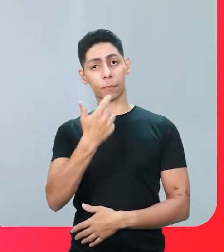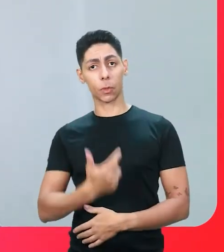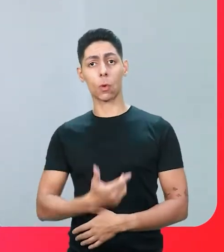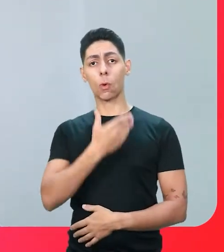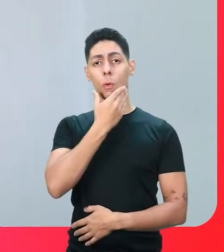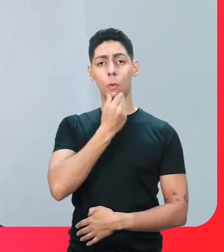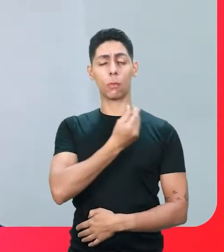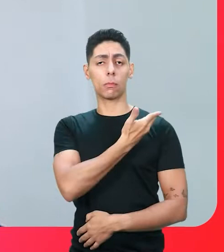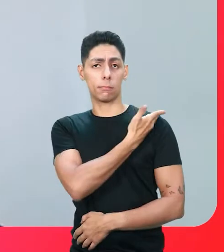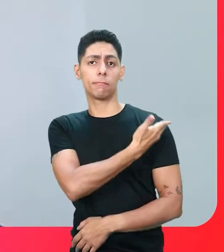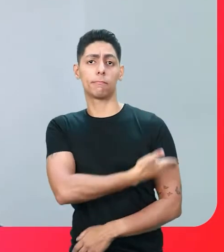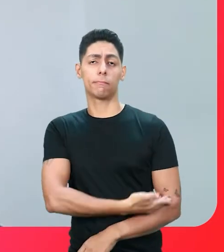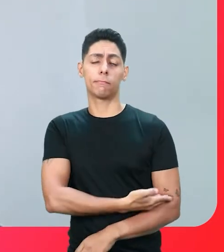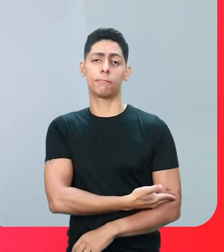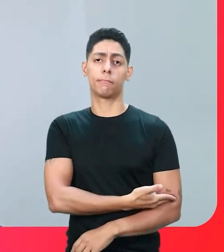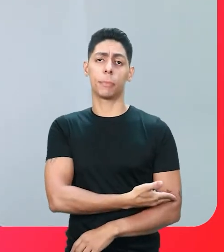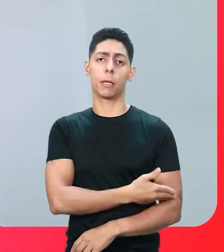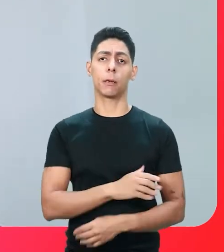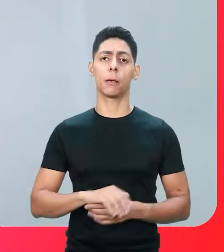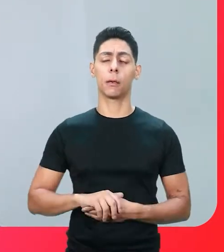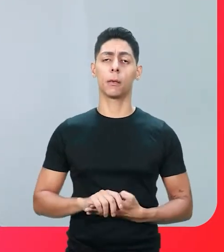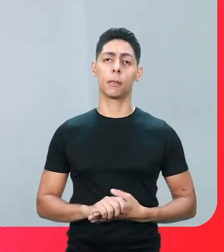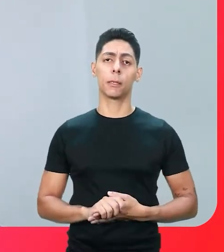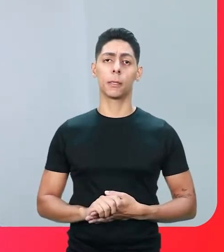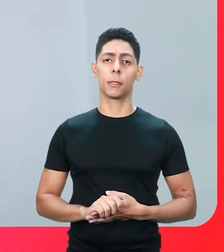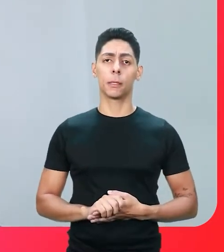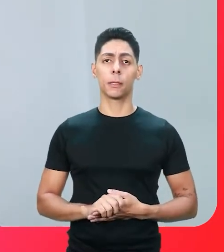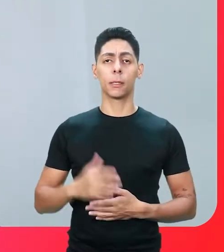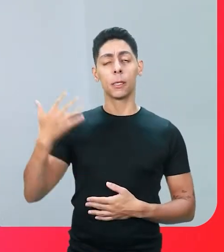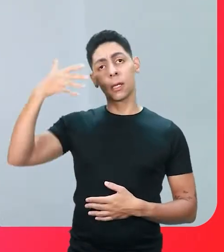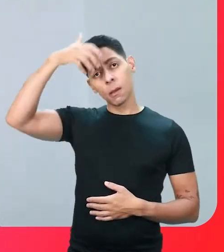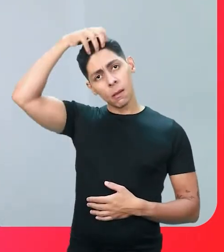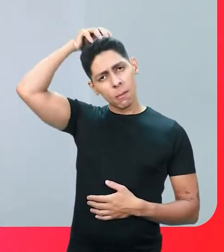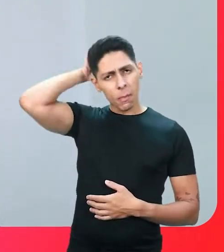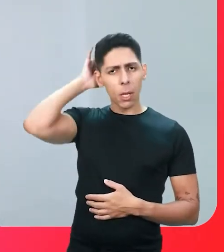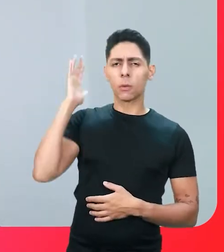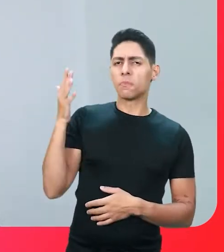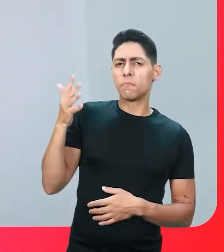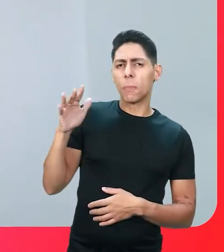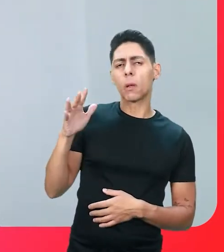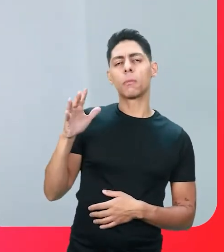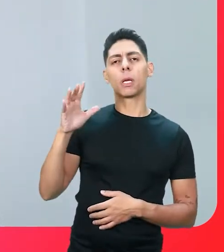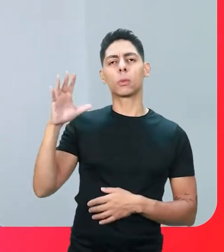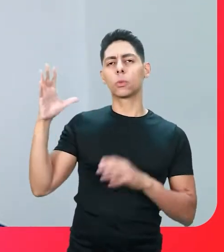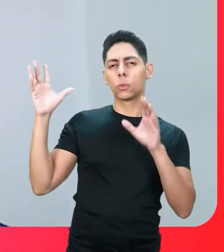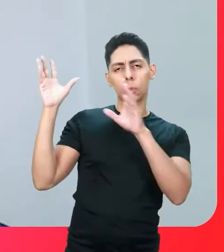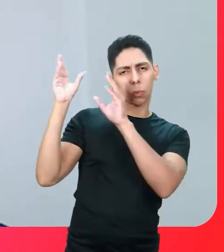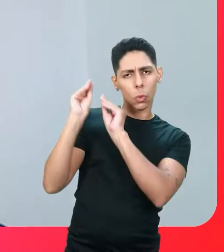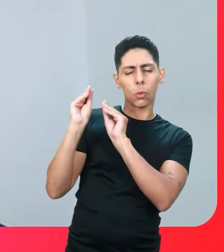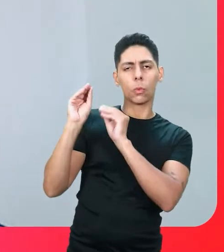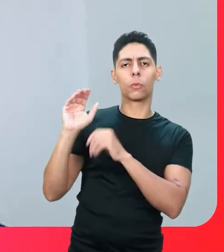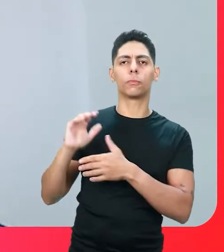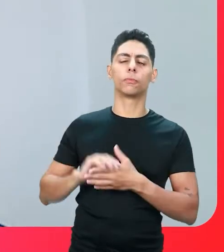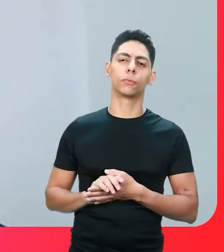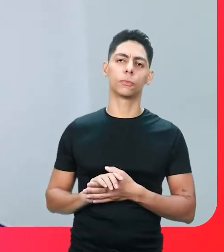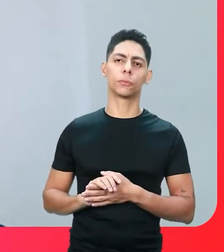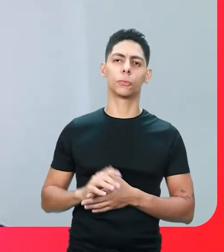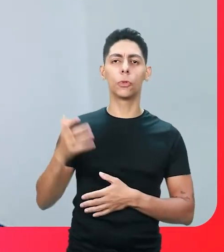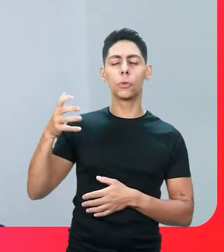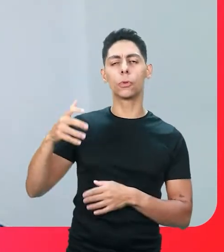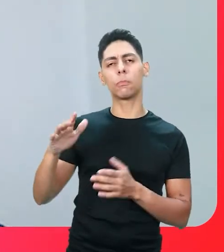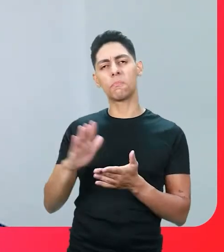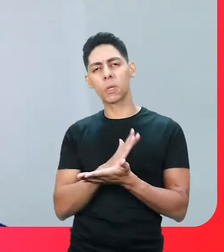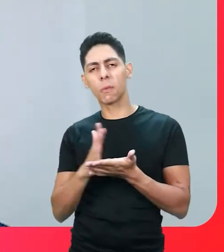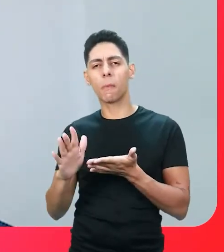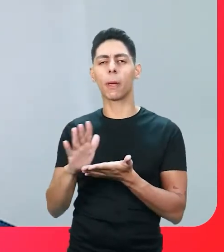homem branco, eu tenho cabelos em parte castanho escuro, outra parte já grisalhos. A parte grisalha